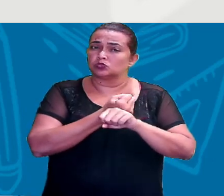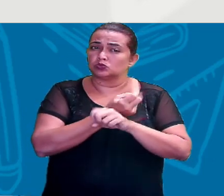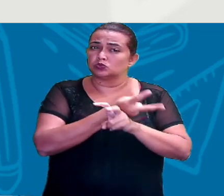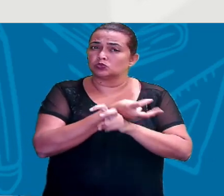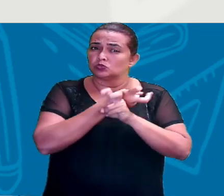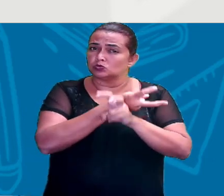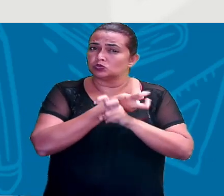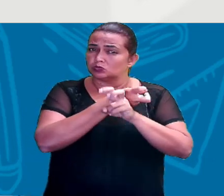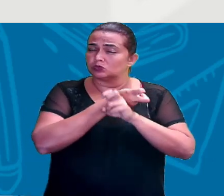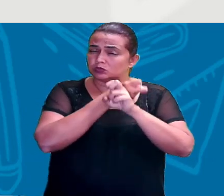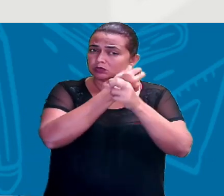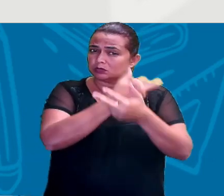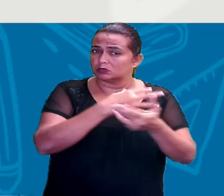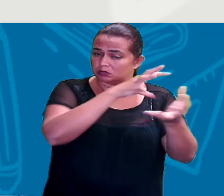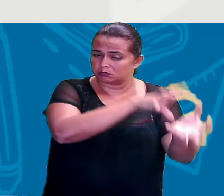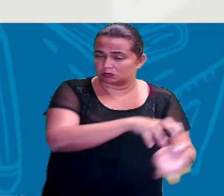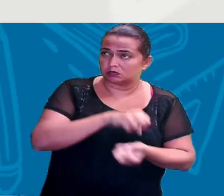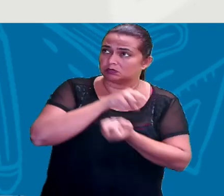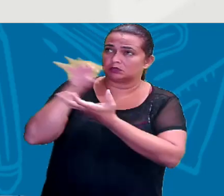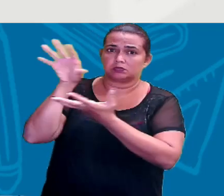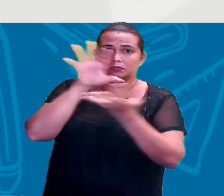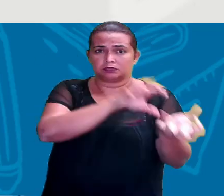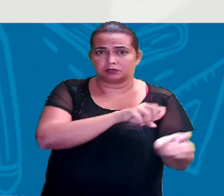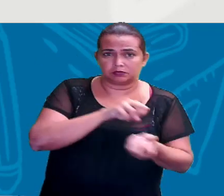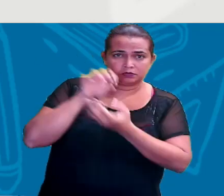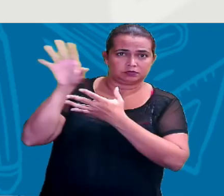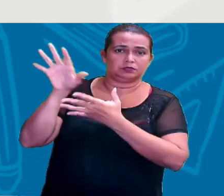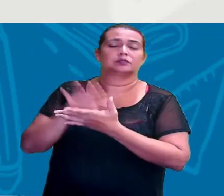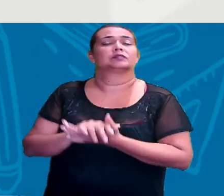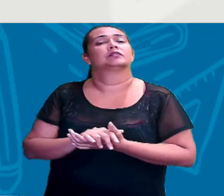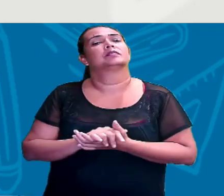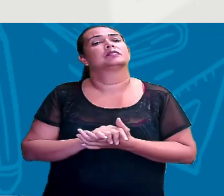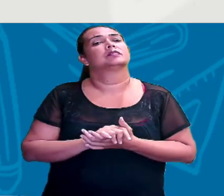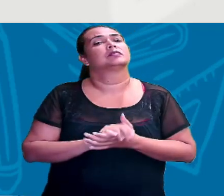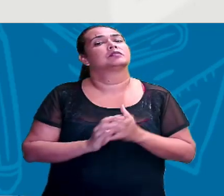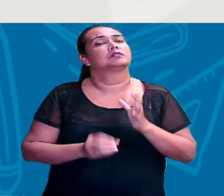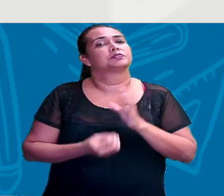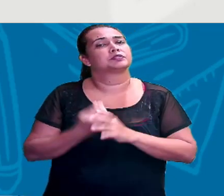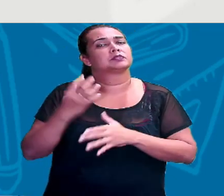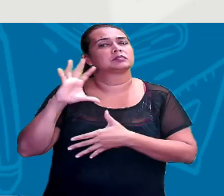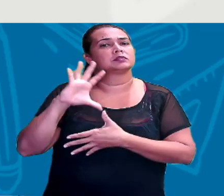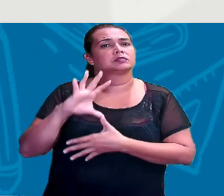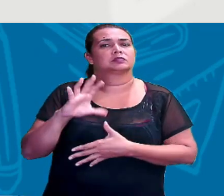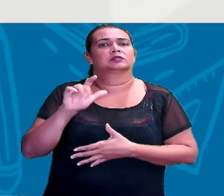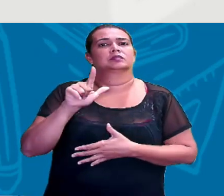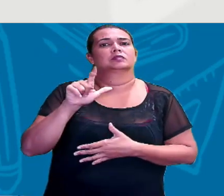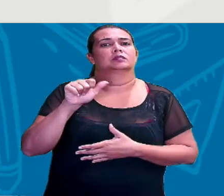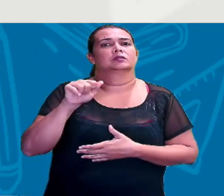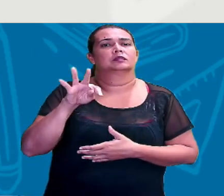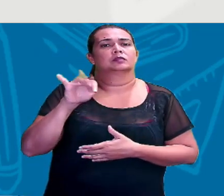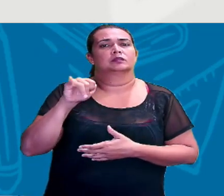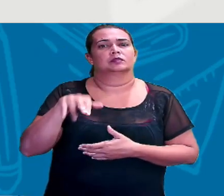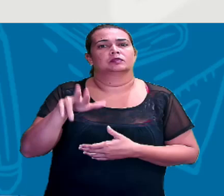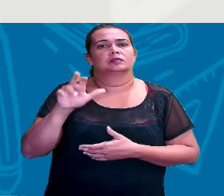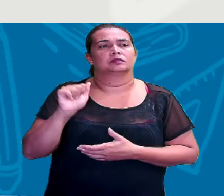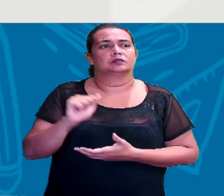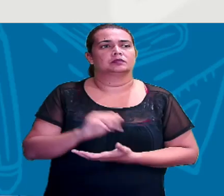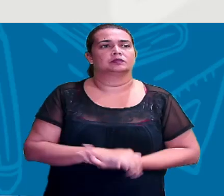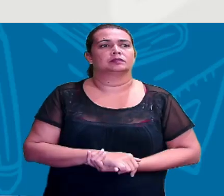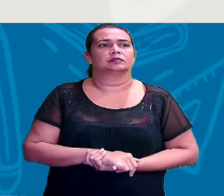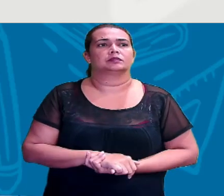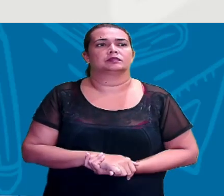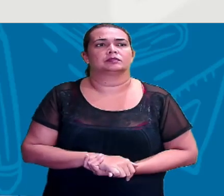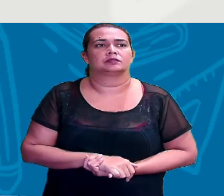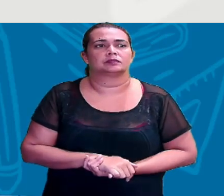formam, né, uma única América, a América Latina, certo? Seguindo isso, visto isso,